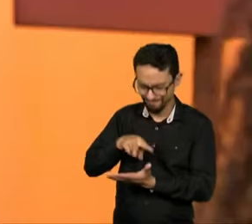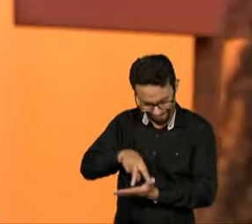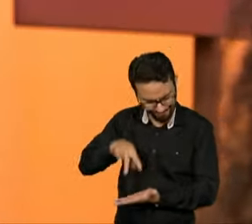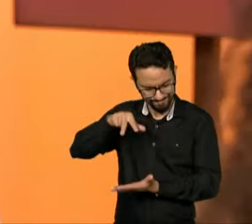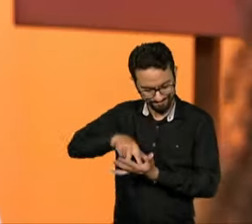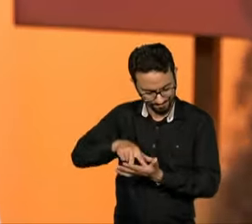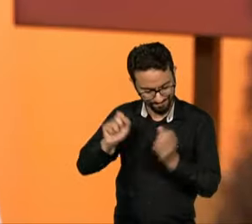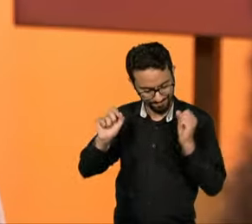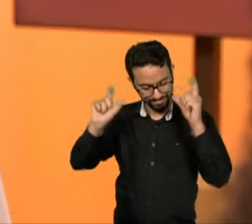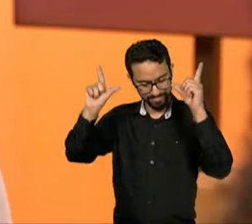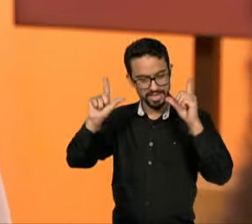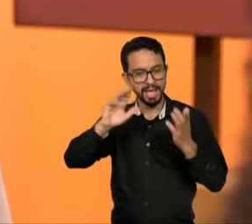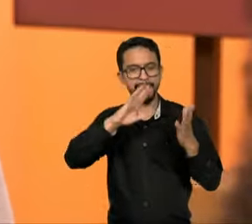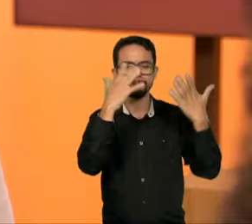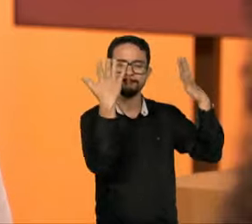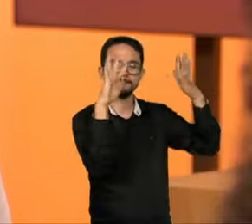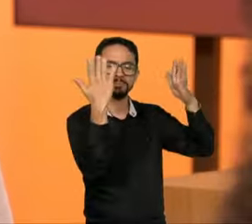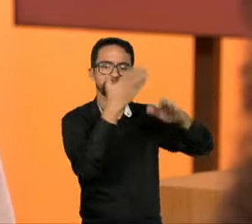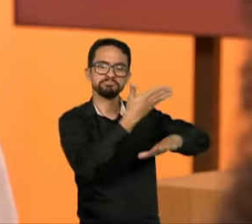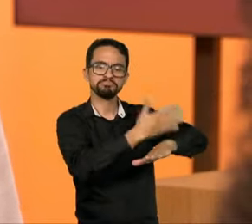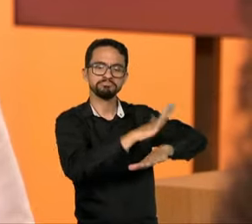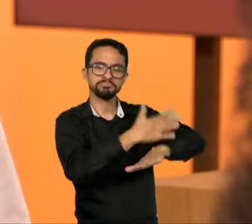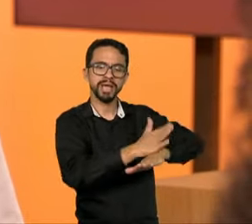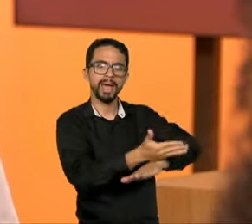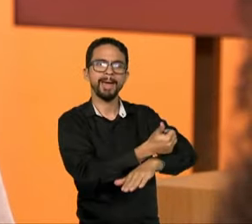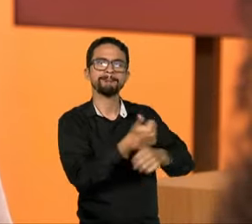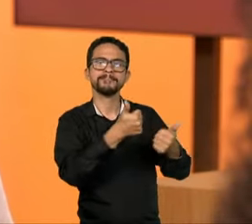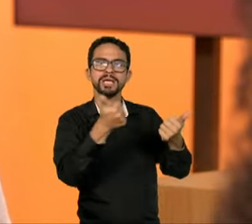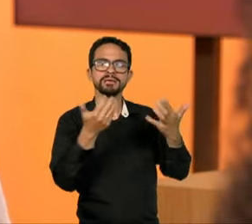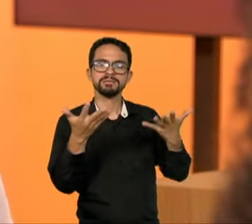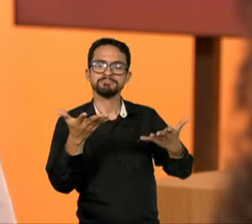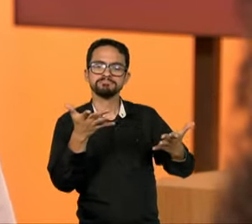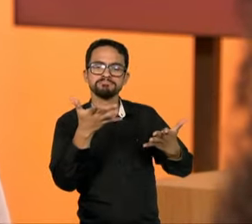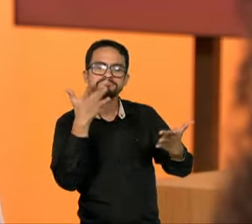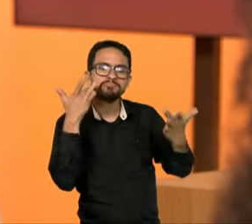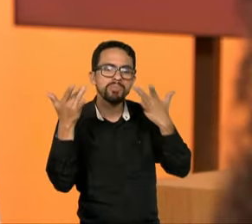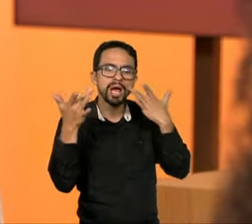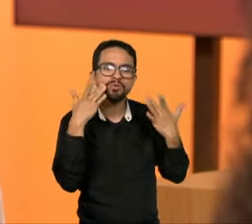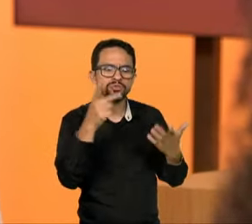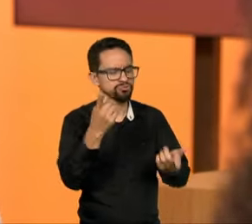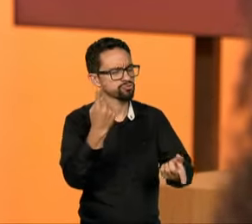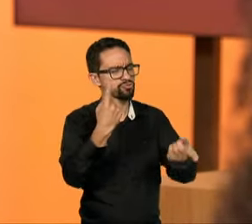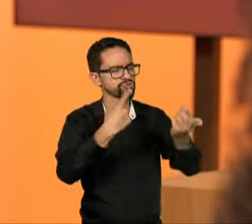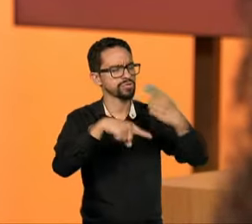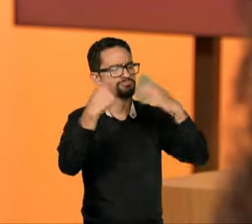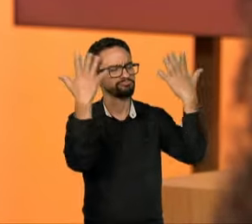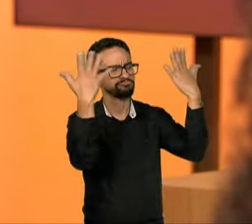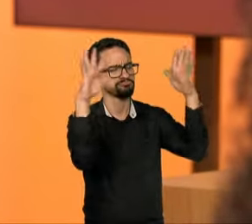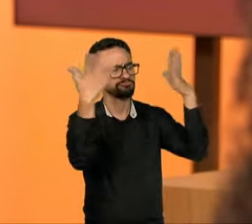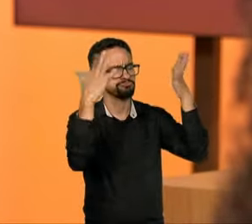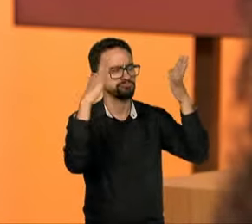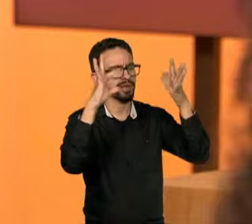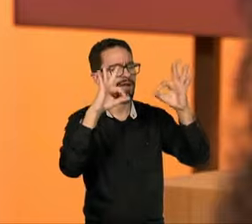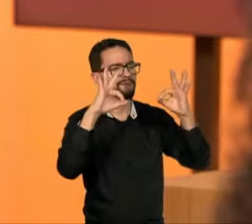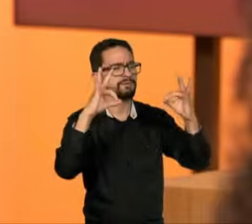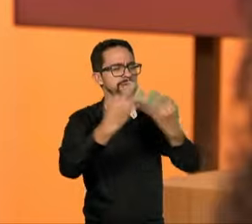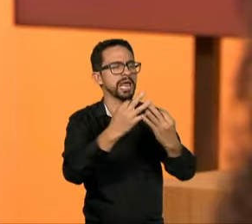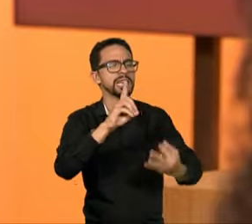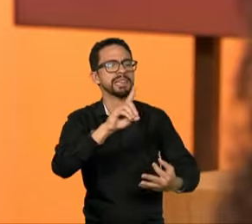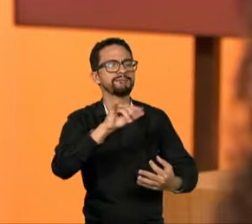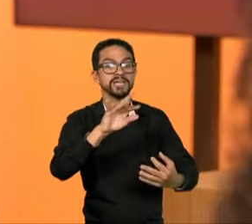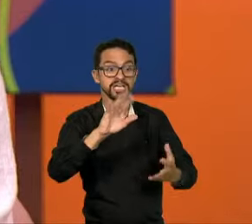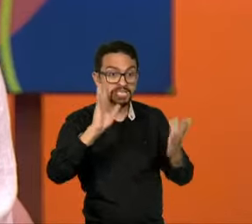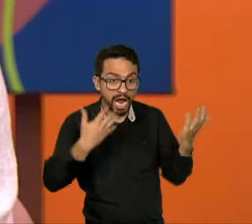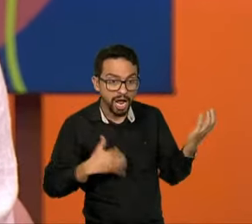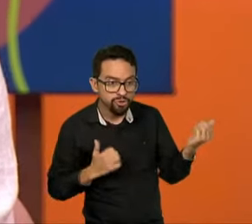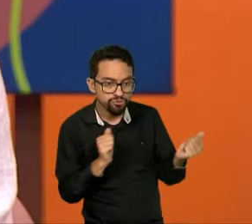está de parabéns, porque você se preparou, você ensaiou muito bem. Eu ensaiei. E o seu espetáculo é um sucesso. Essa sua família, o Davi, uma coisa. E ele já